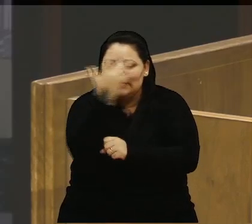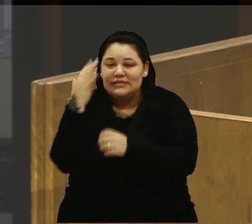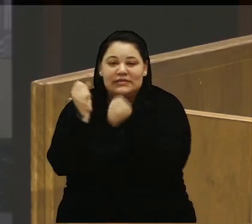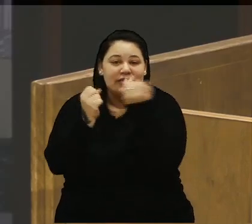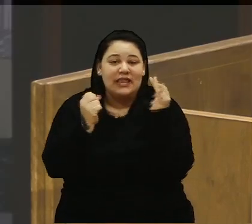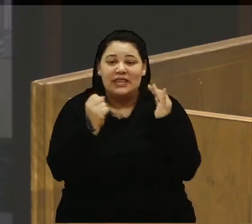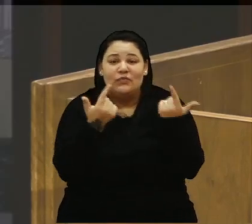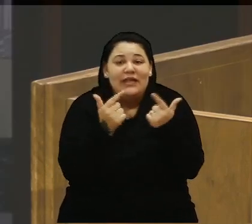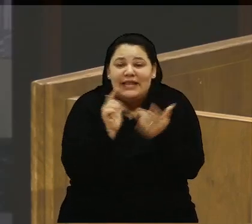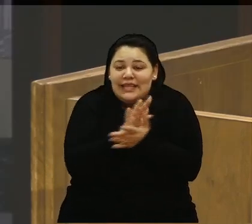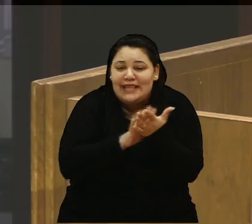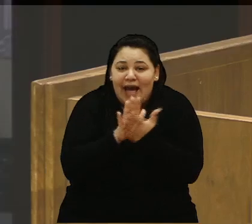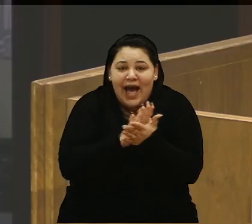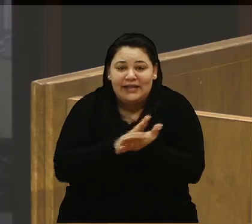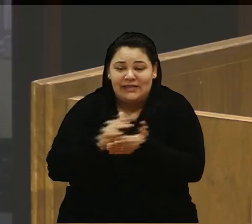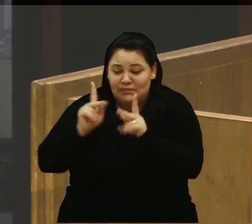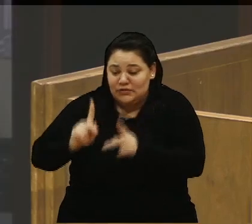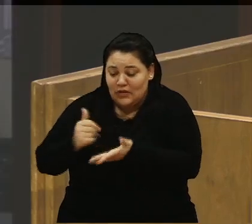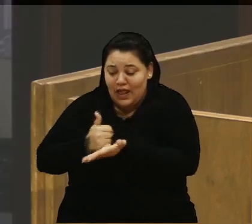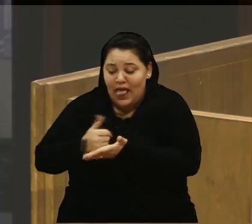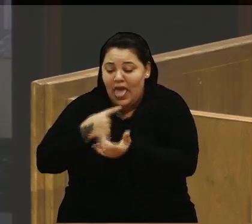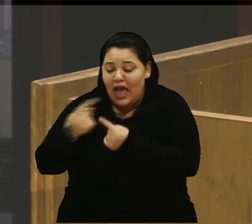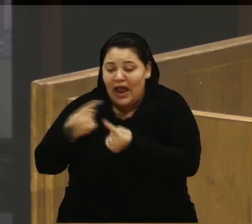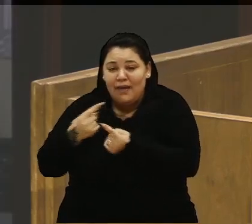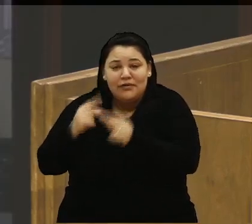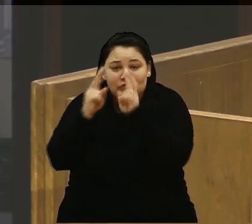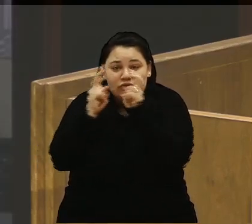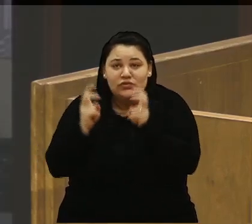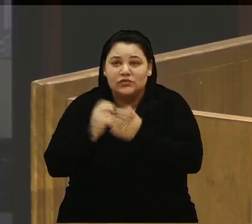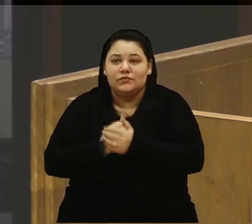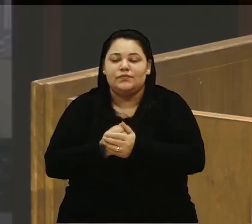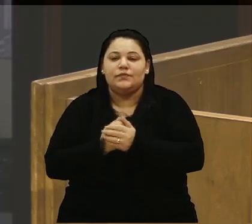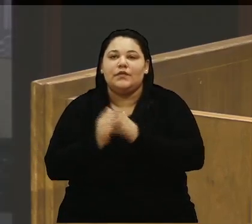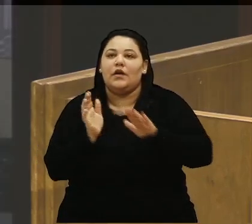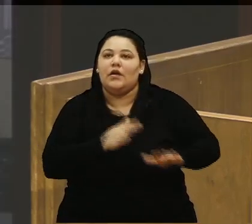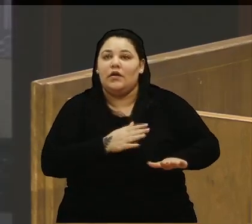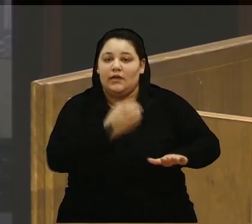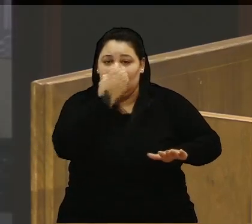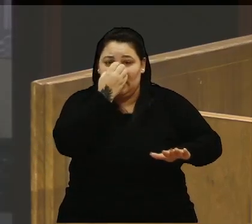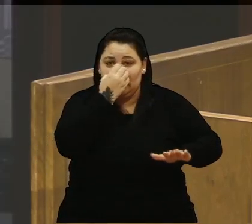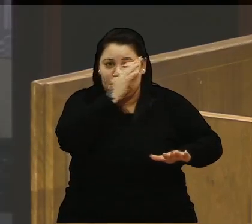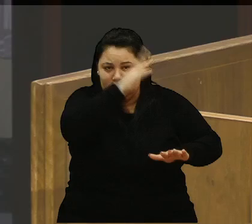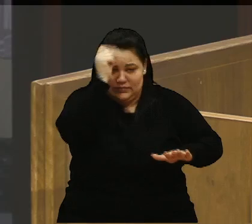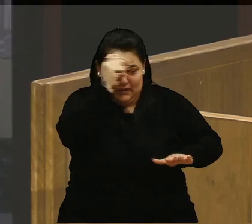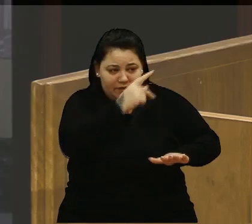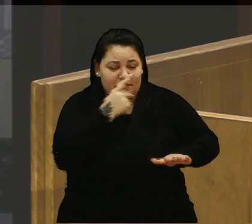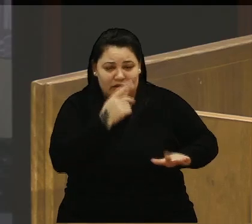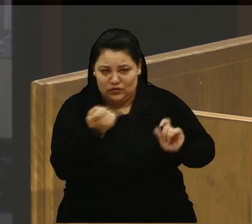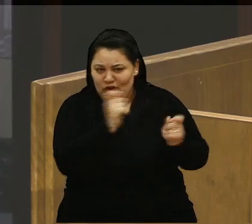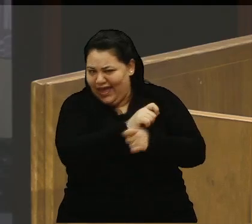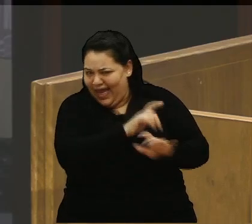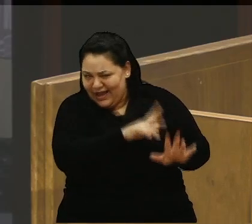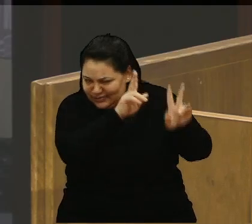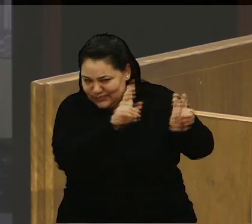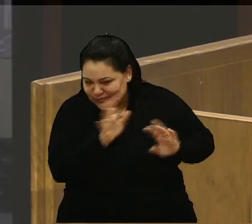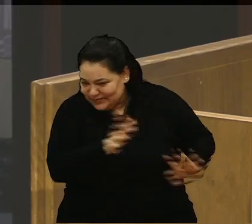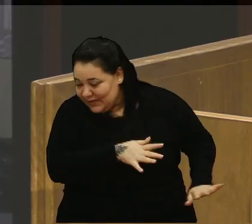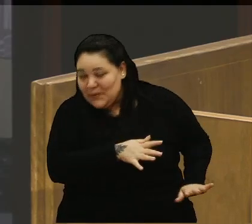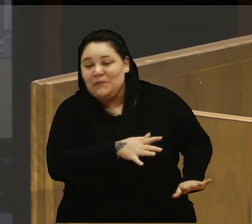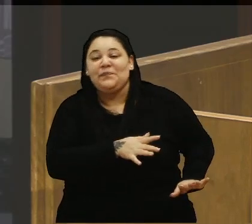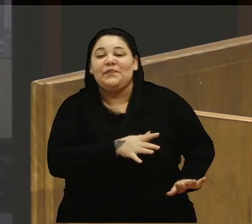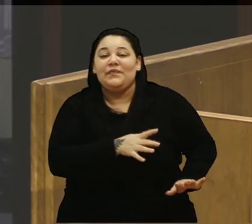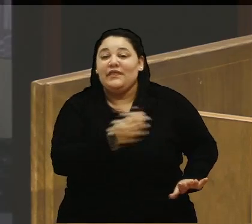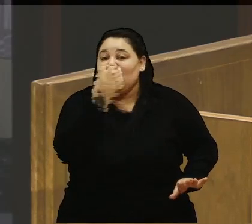O pessoal da base reclama de assuntos do governo. Vamos para o canil municipal. Tenho pouco tempo para falar. Questão, mudando de assunto agora. Questão do canil